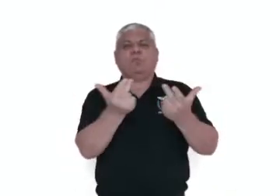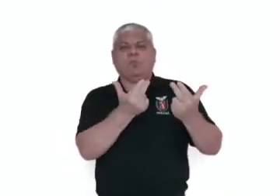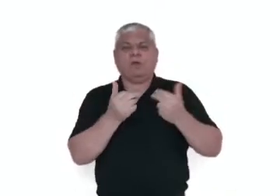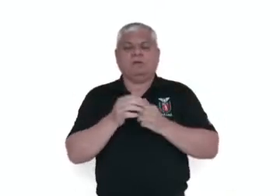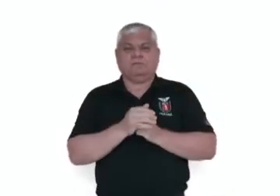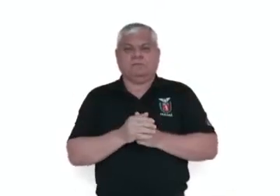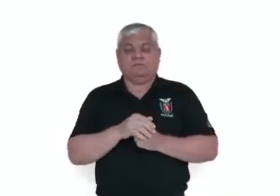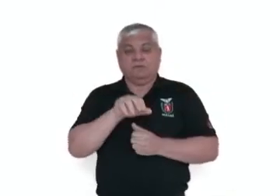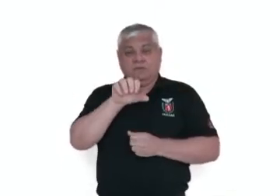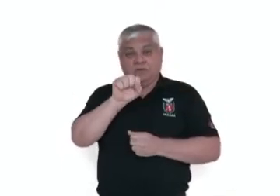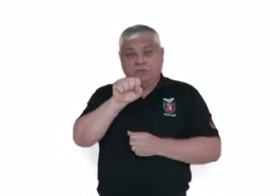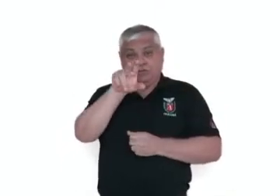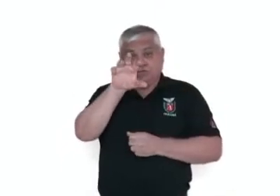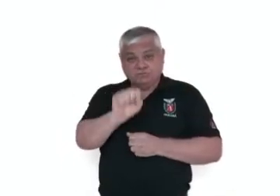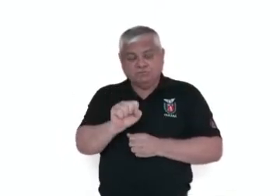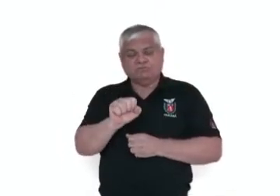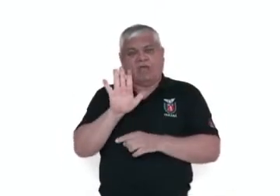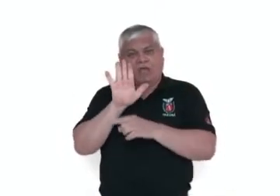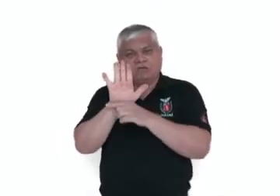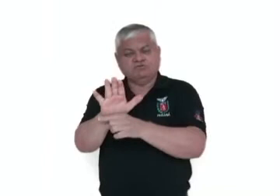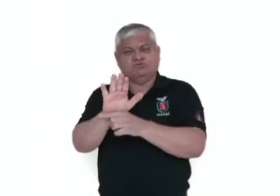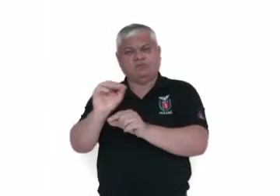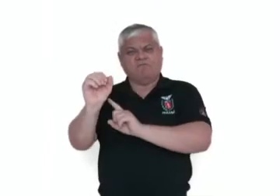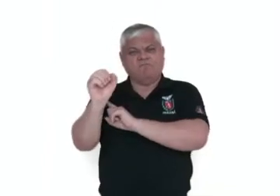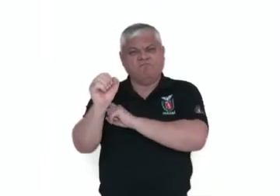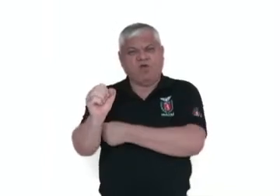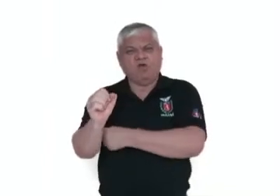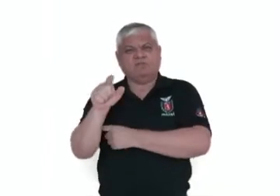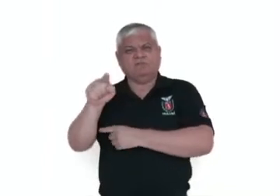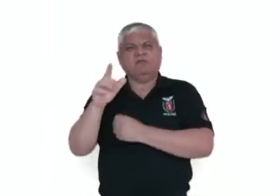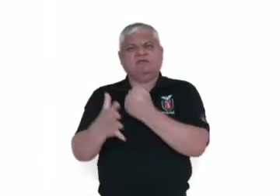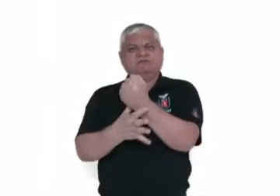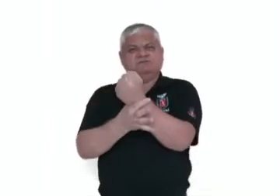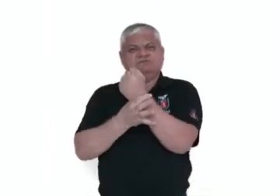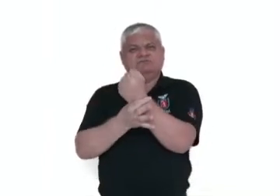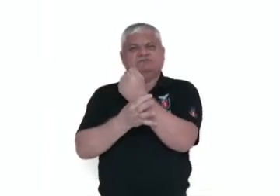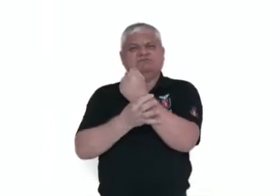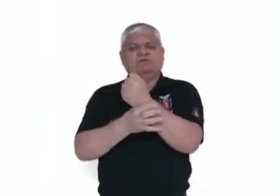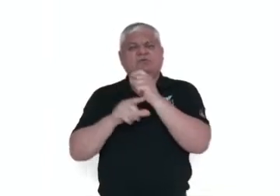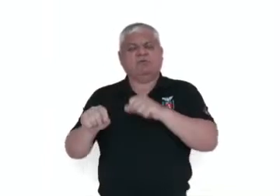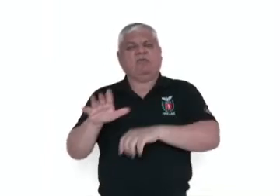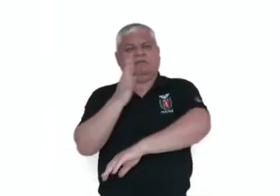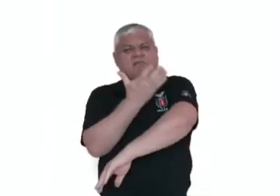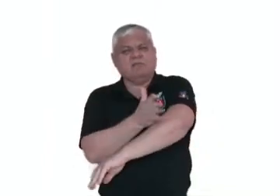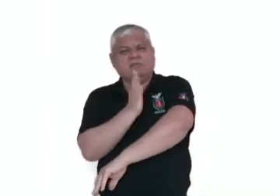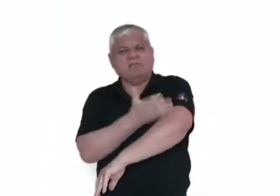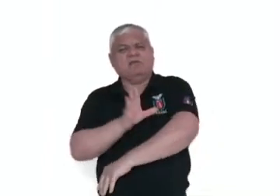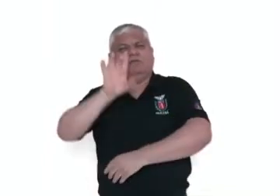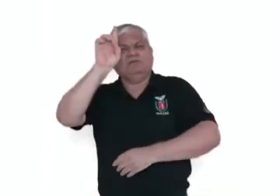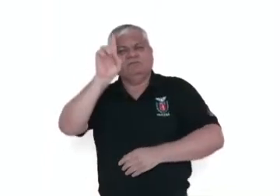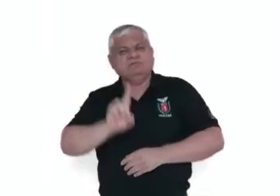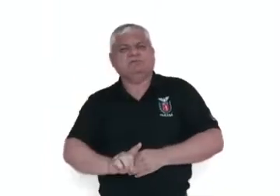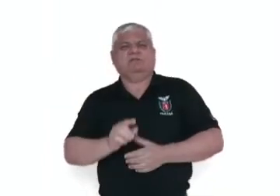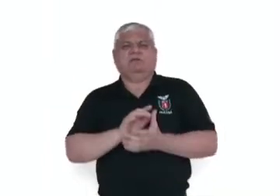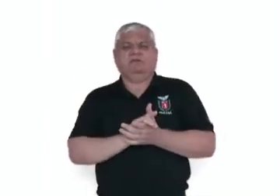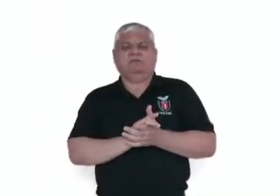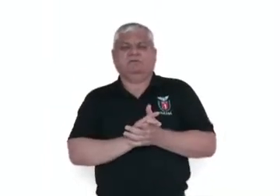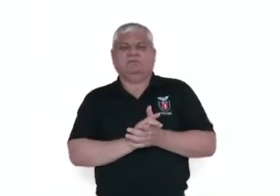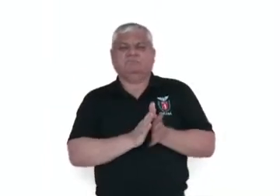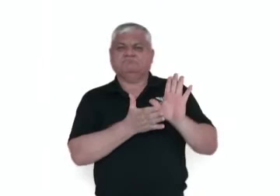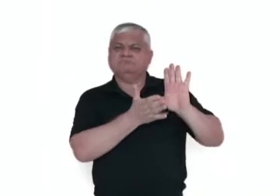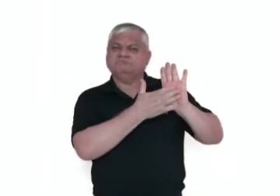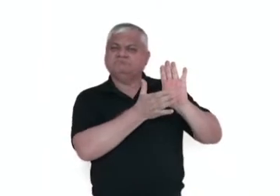que fortalece a cidadania e contribui para assegurar o exercício de direitos conforme prevê